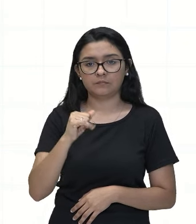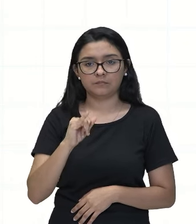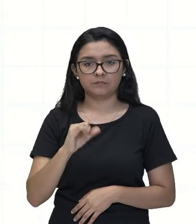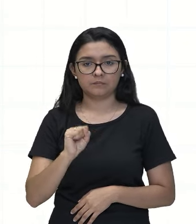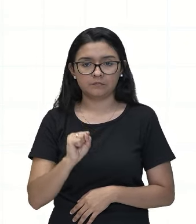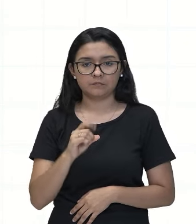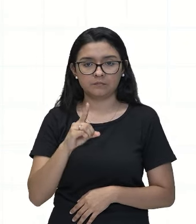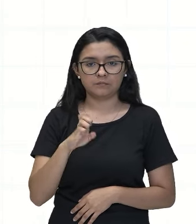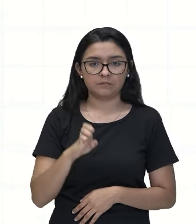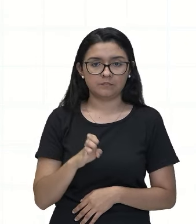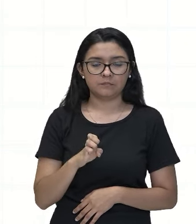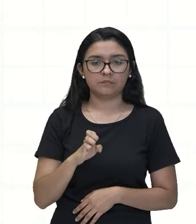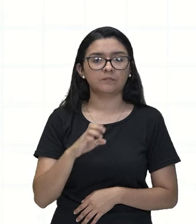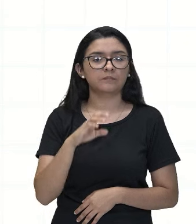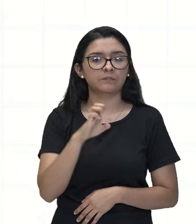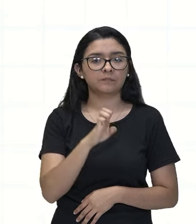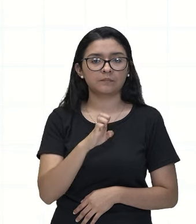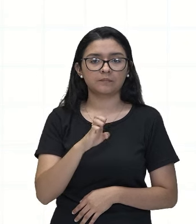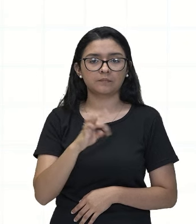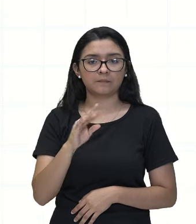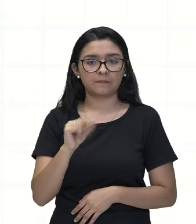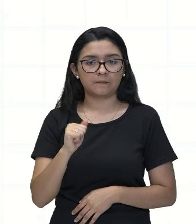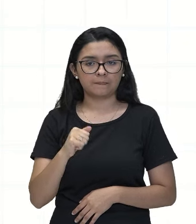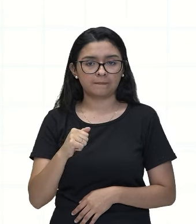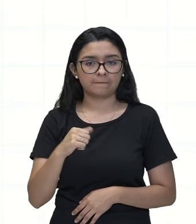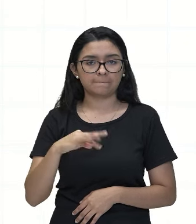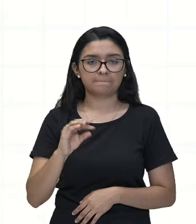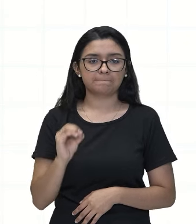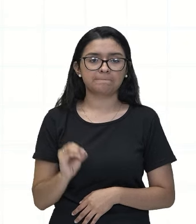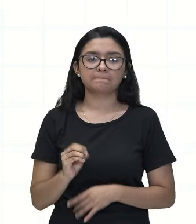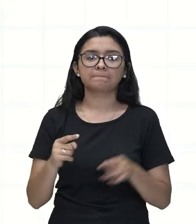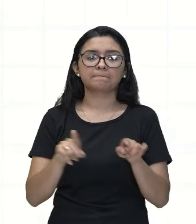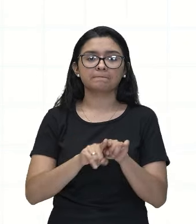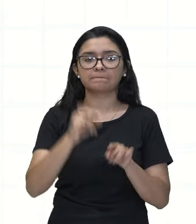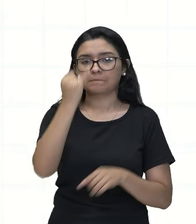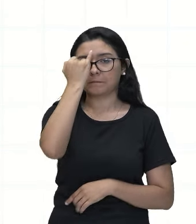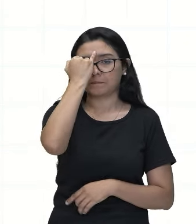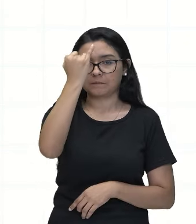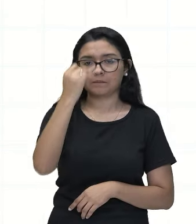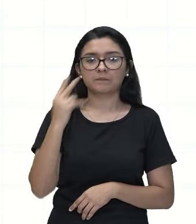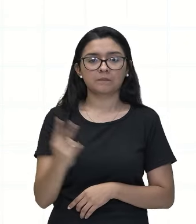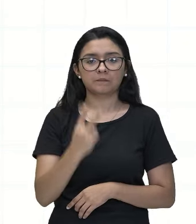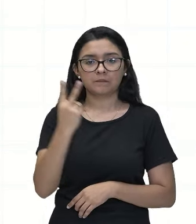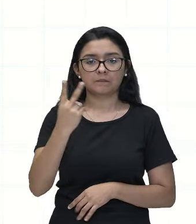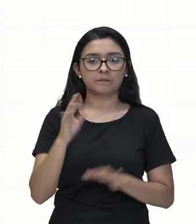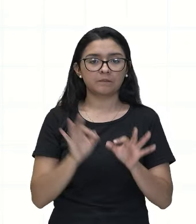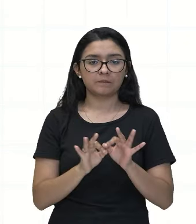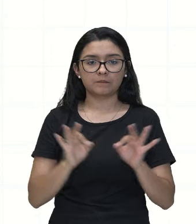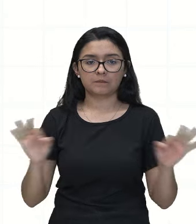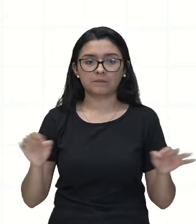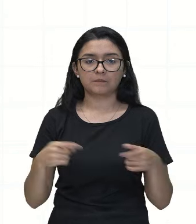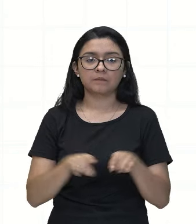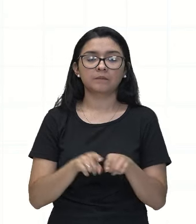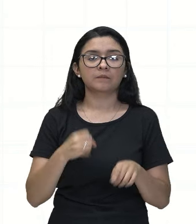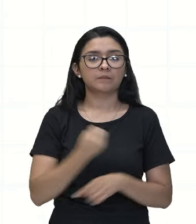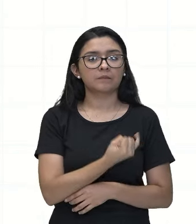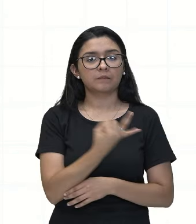bastante mas a determinação de preço ideia de preço medida ou